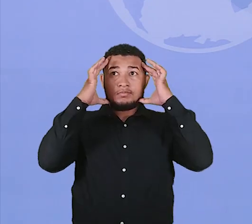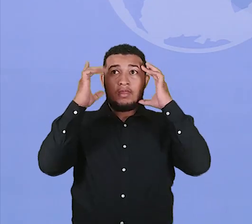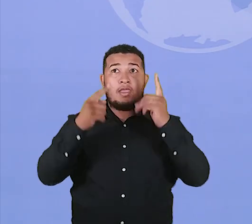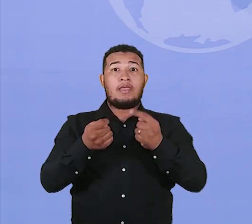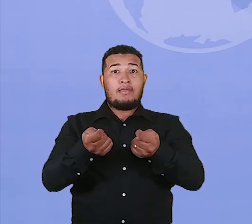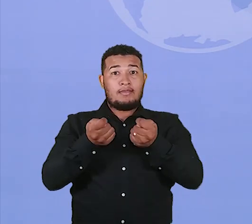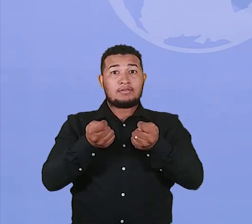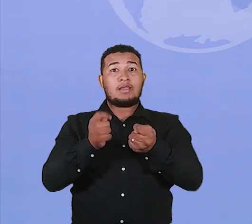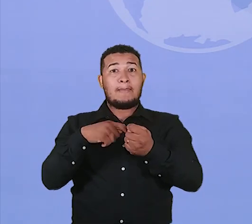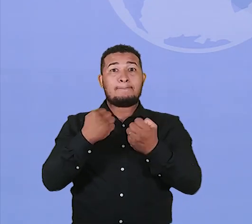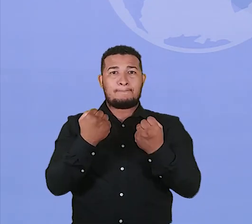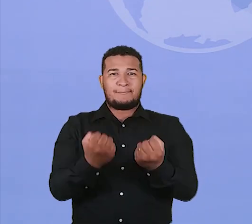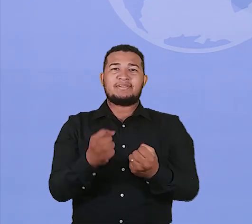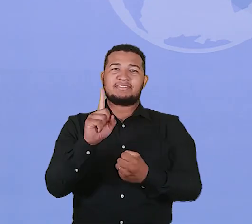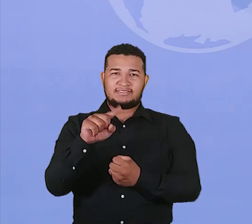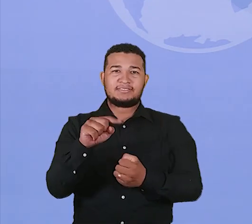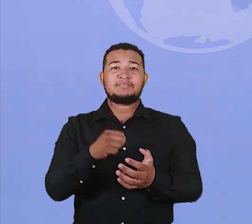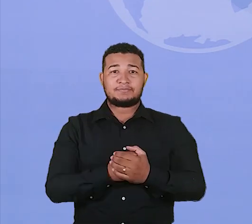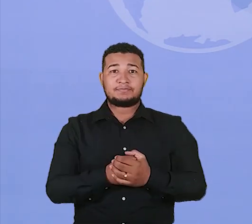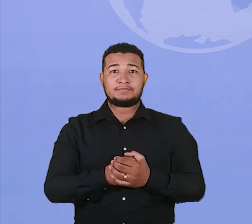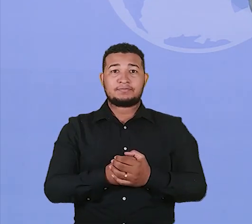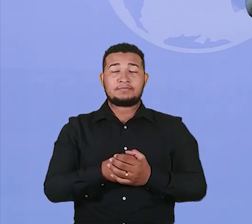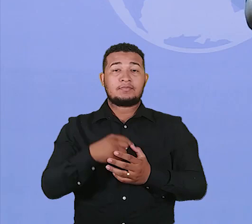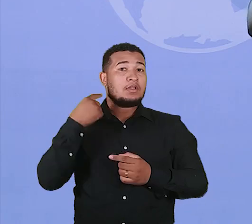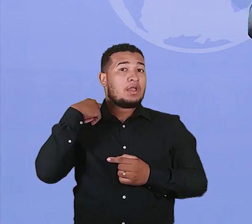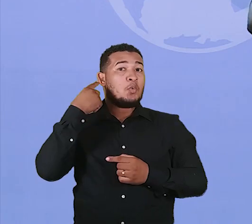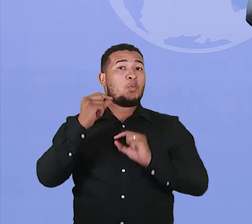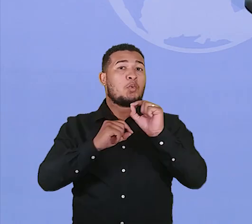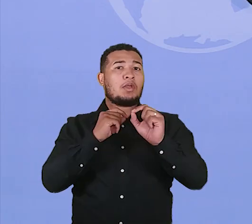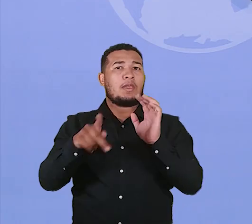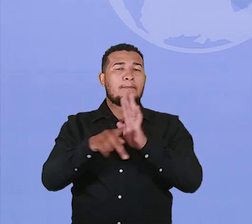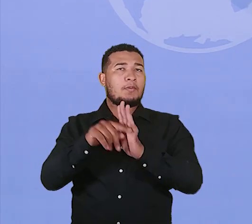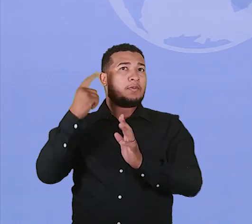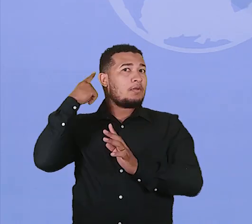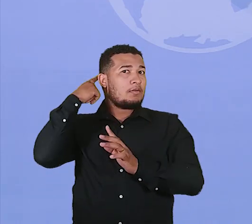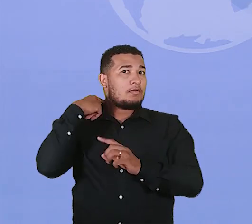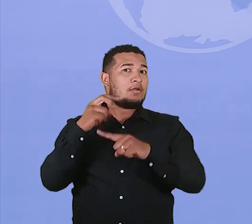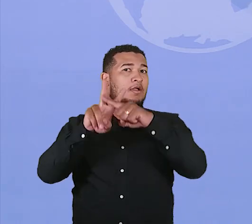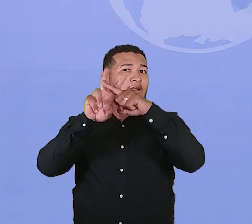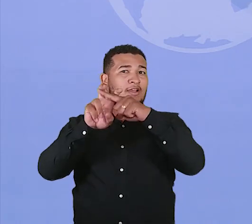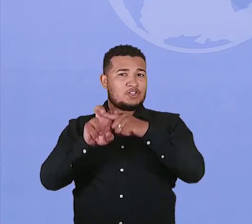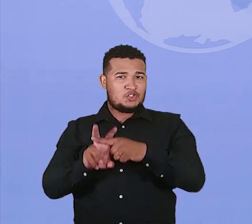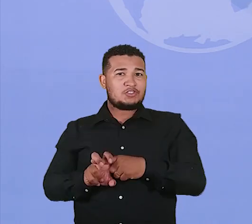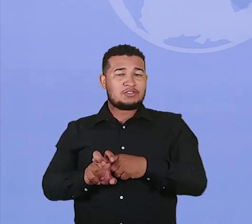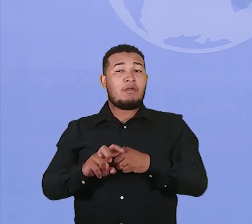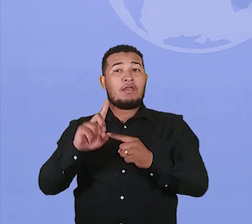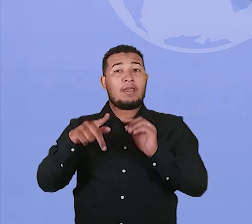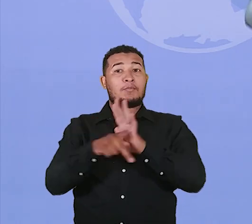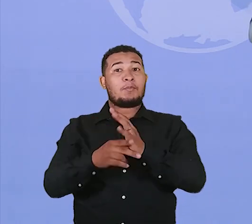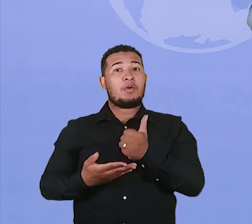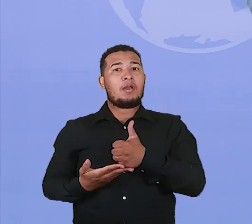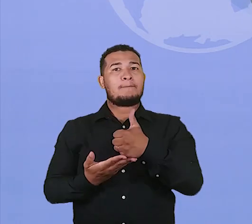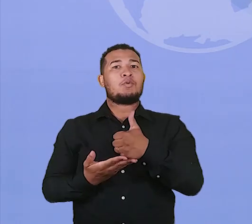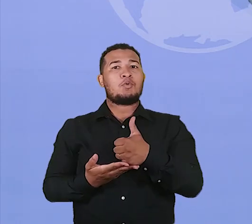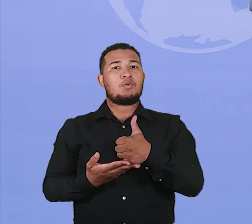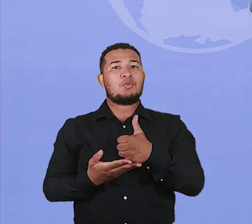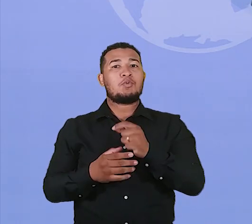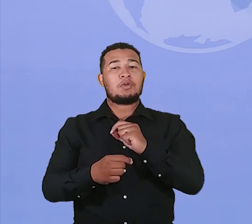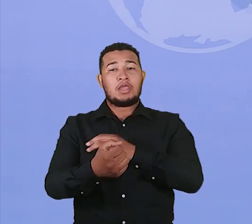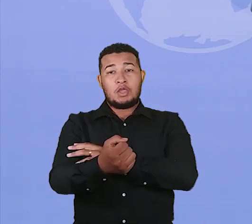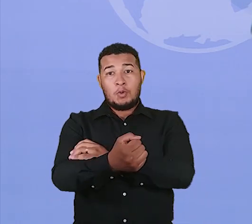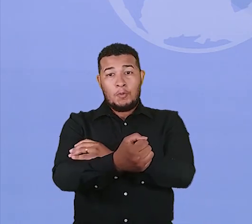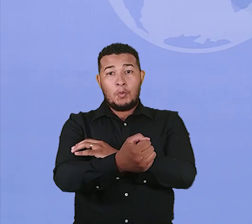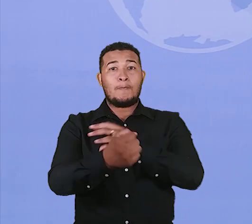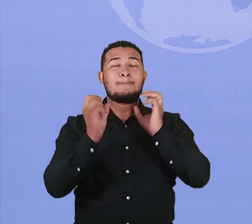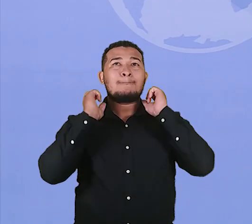cabeça é a resistência é o peso eles né articulação atrás da cabeça é um ponto de apoio e o